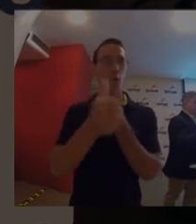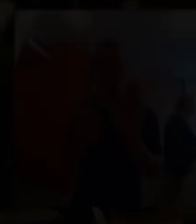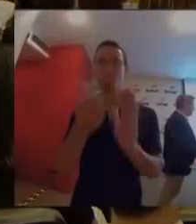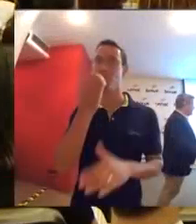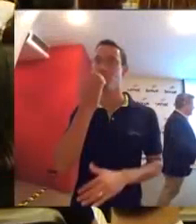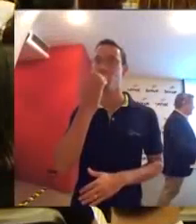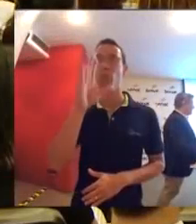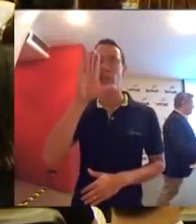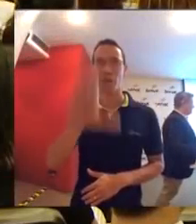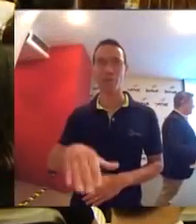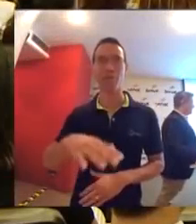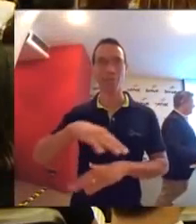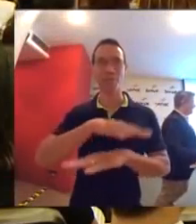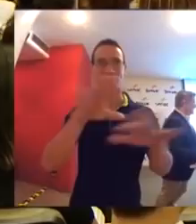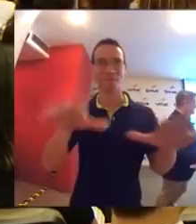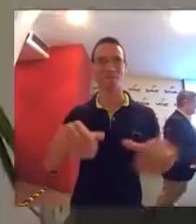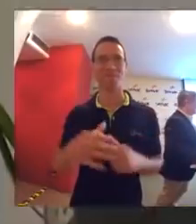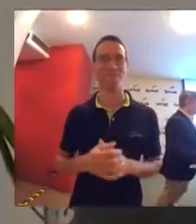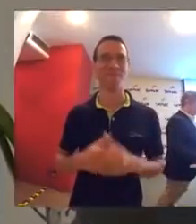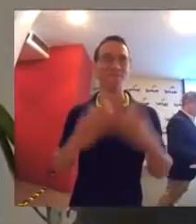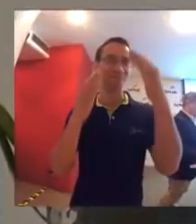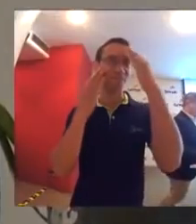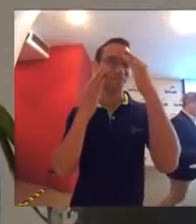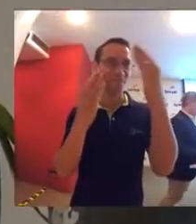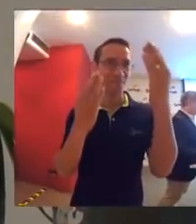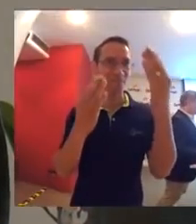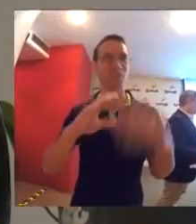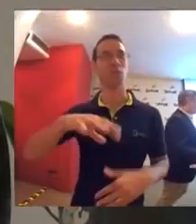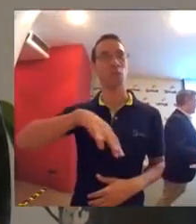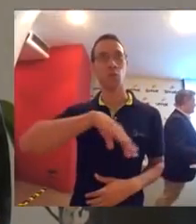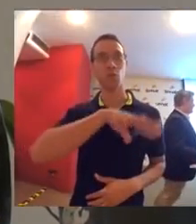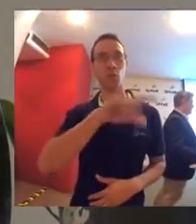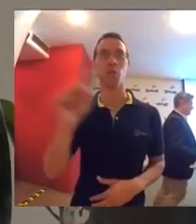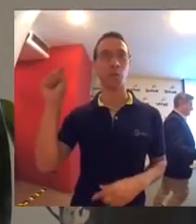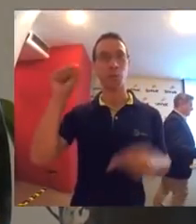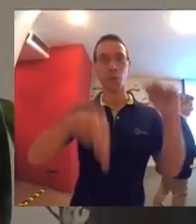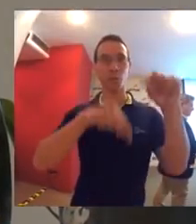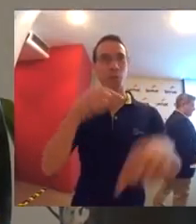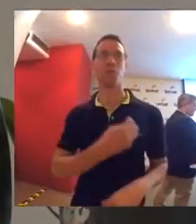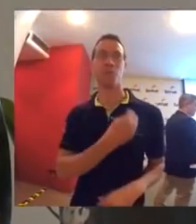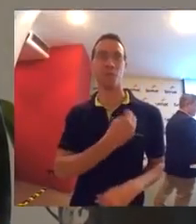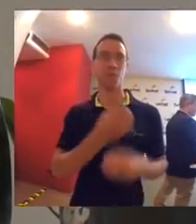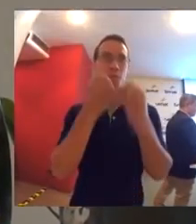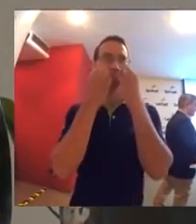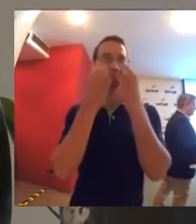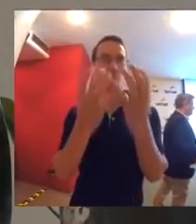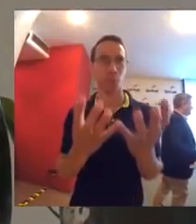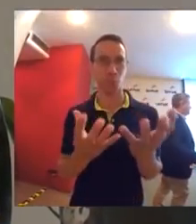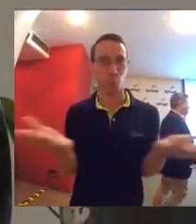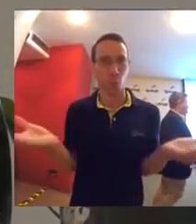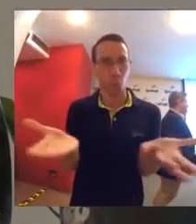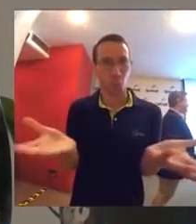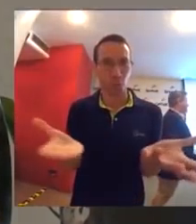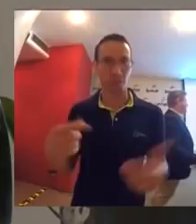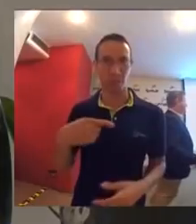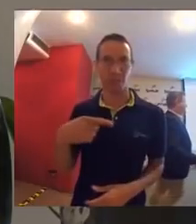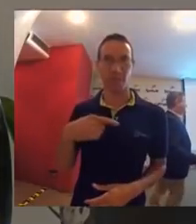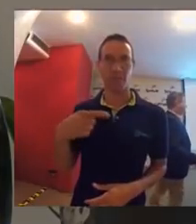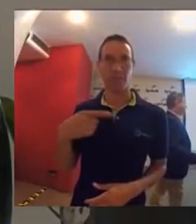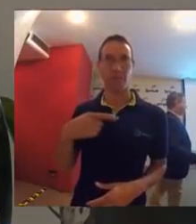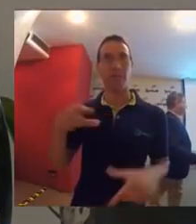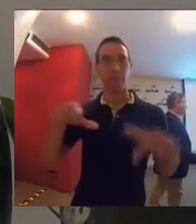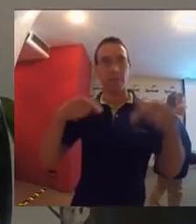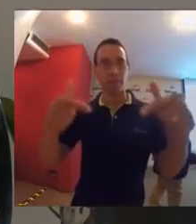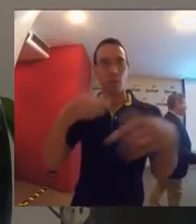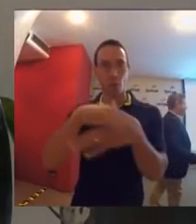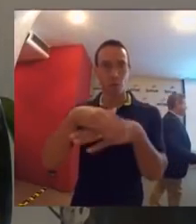durante a fala. Boa tarde, né? Obrigado a todo mundo poder estar presente. A gente tem hoje essa iniciativa de